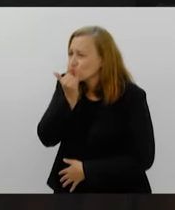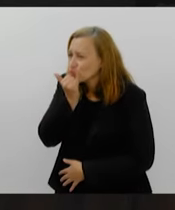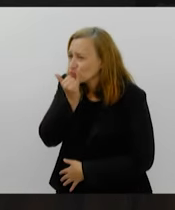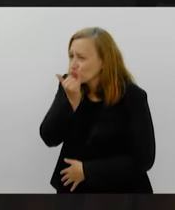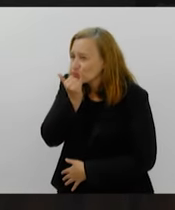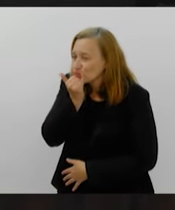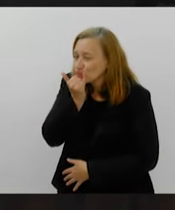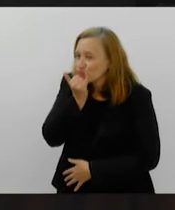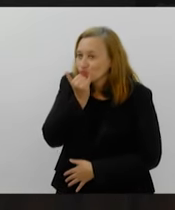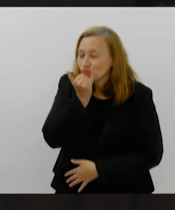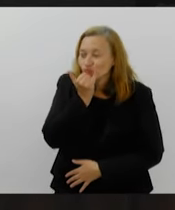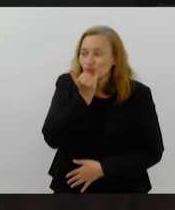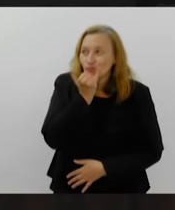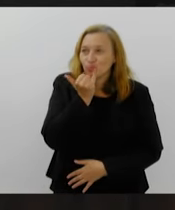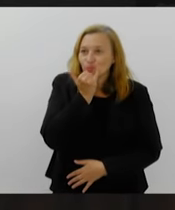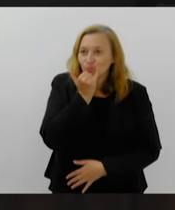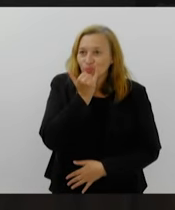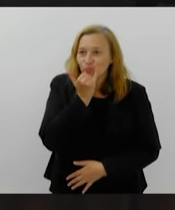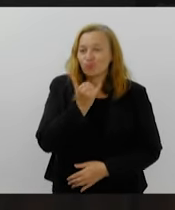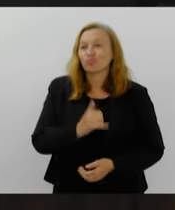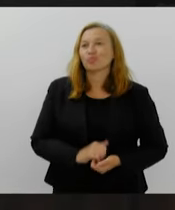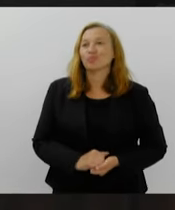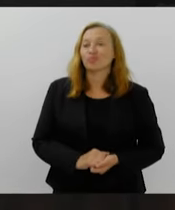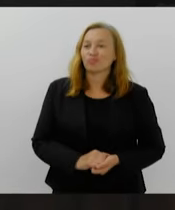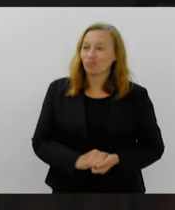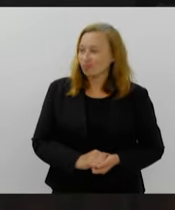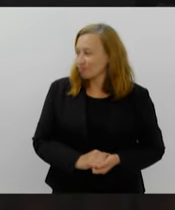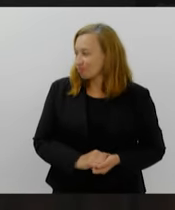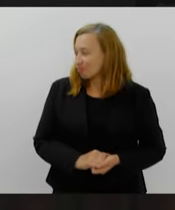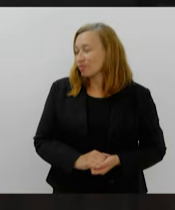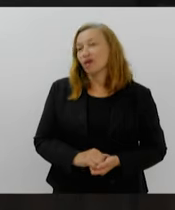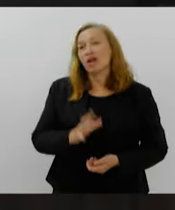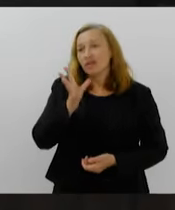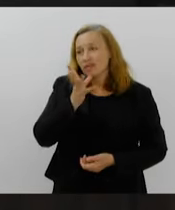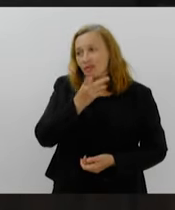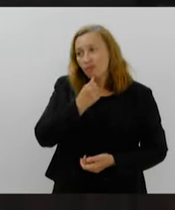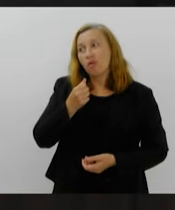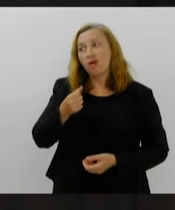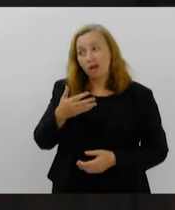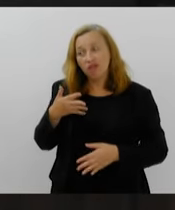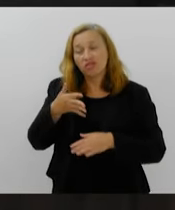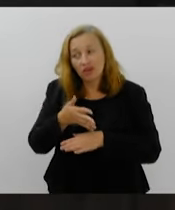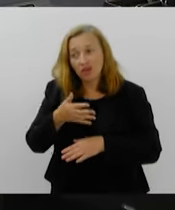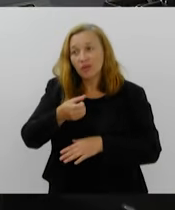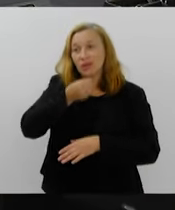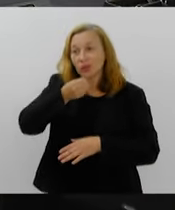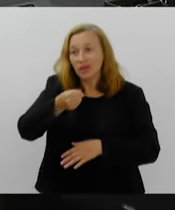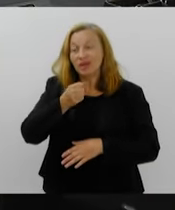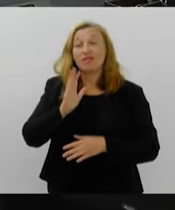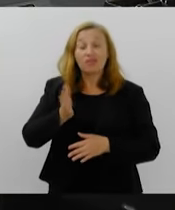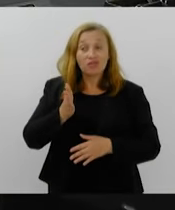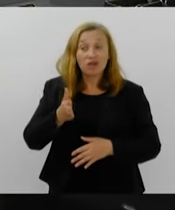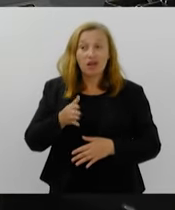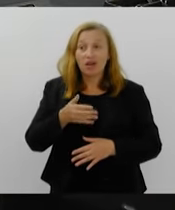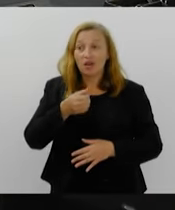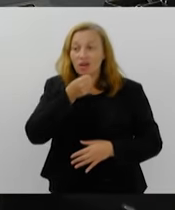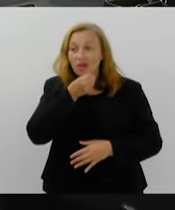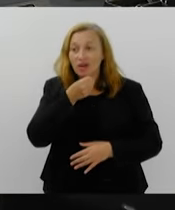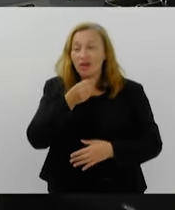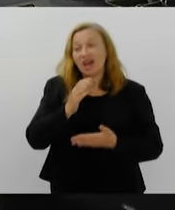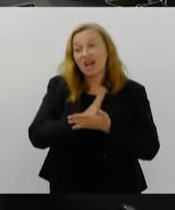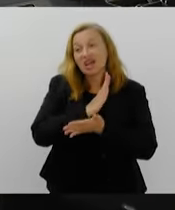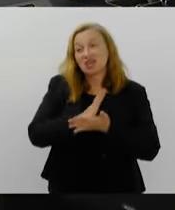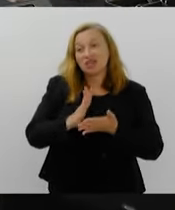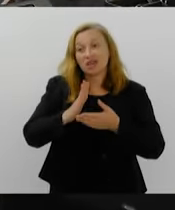perdão me perdoe você demorou a chegar no microfone não já estava aqui é o microfone às vezes não fala